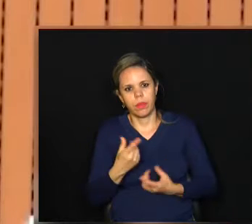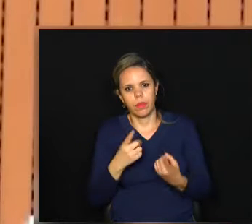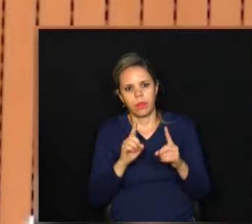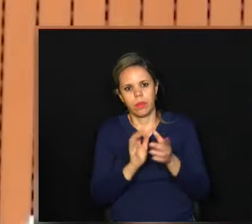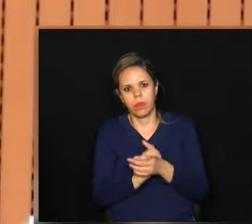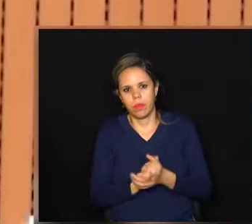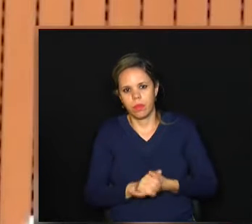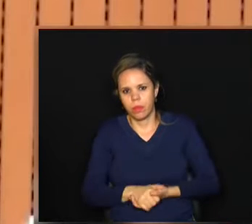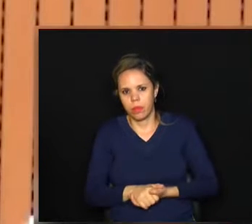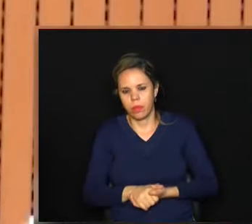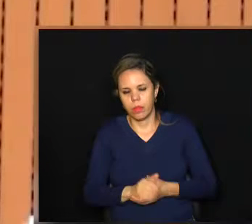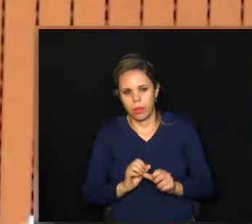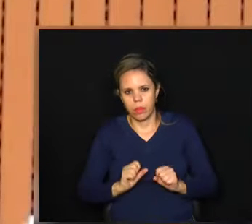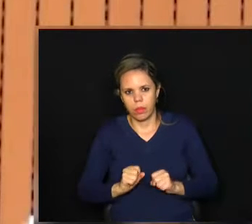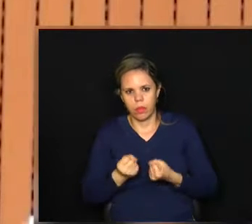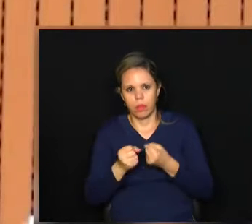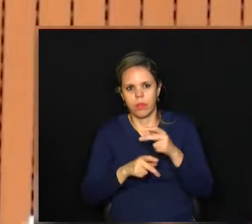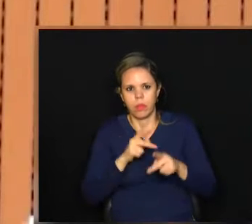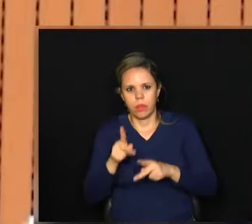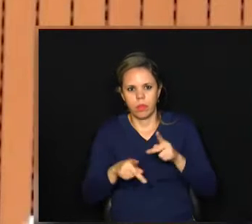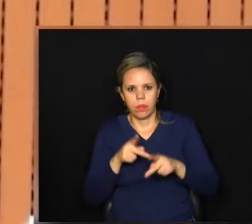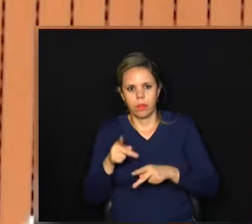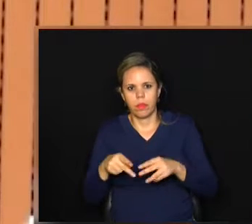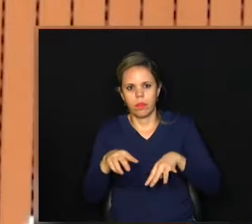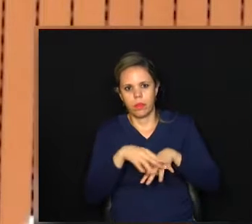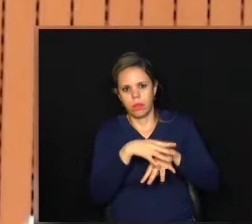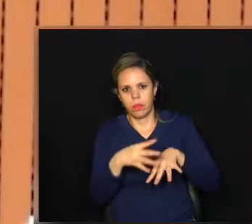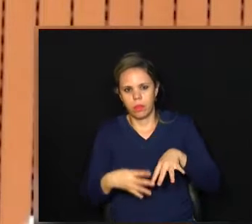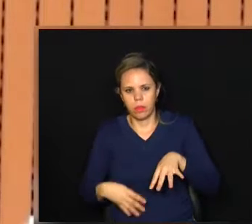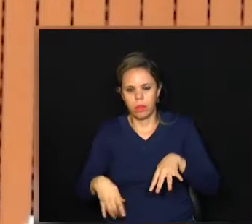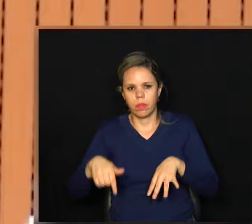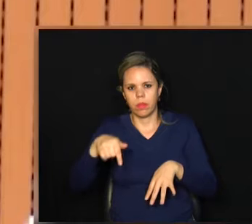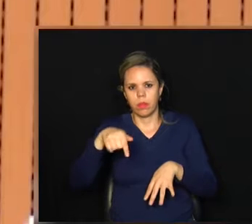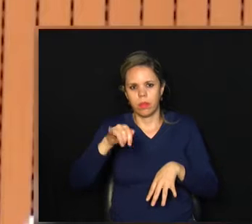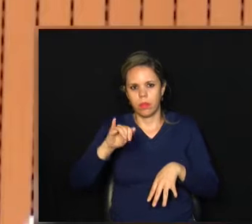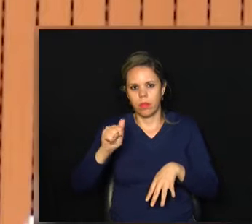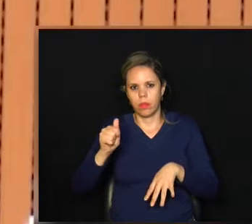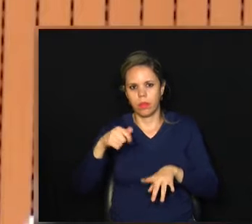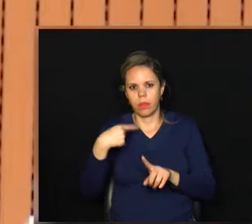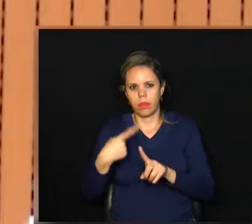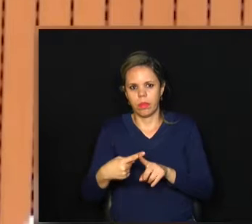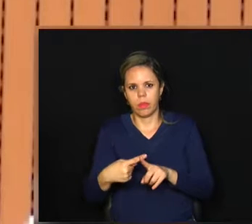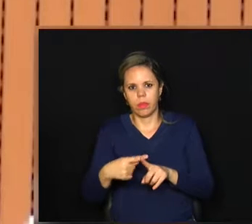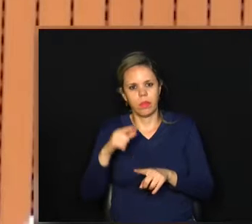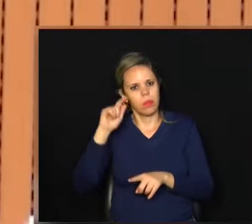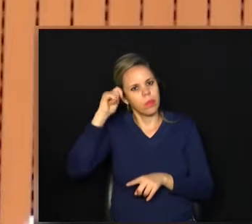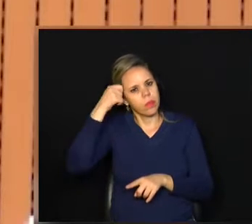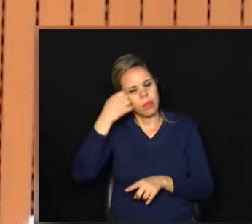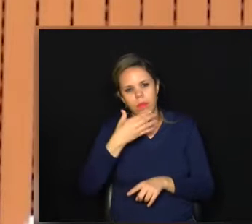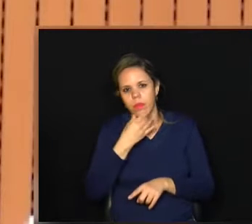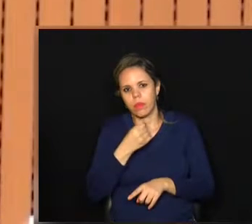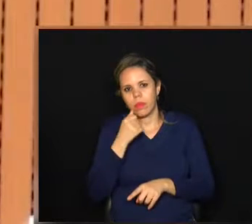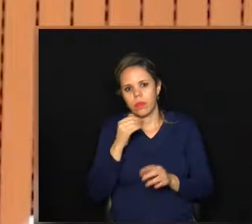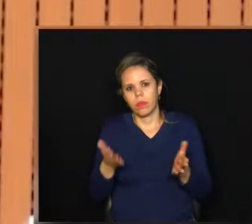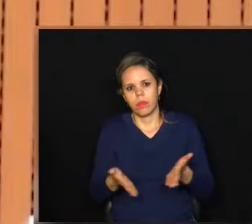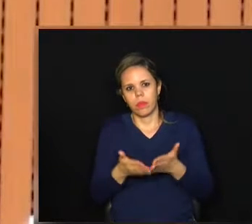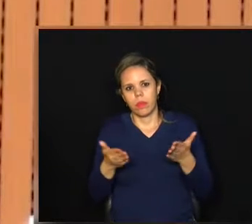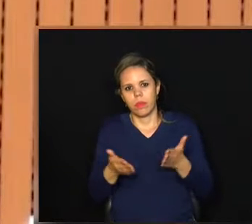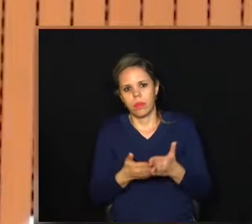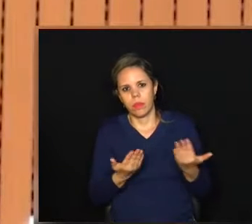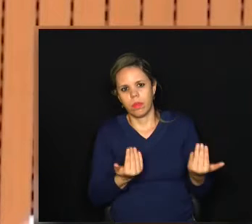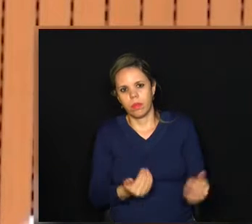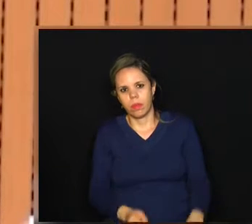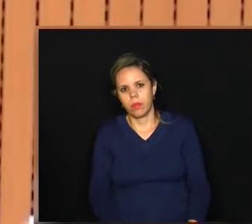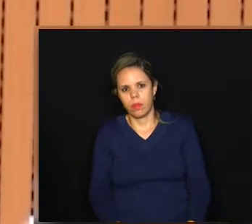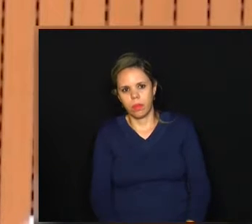esposa, defendia a população LGBTQIA+, os negros, as negras, os periféricos, os jovens,